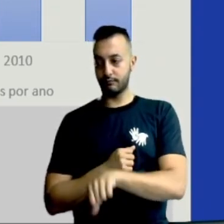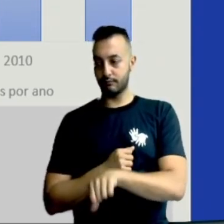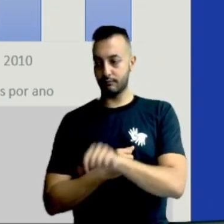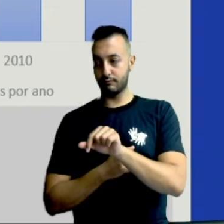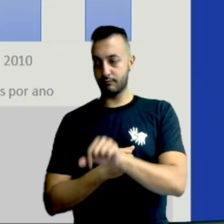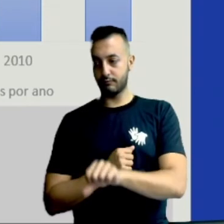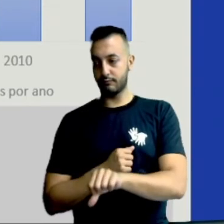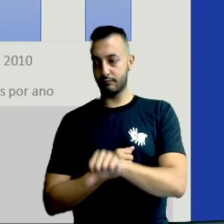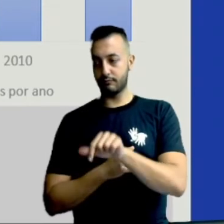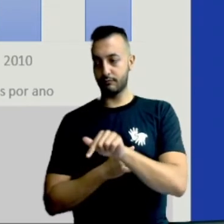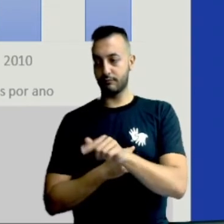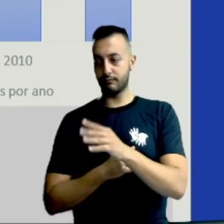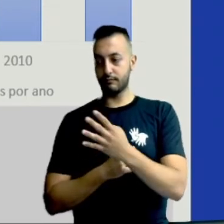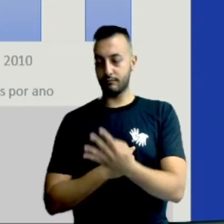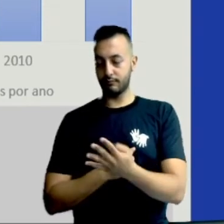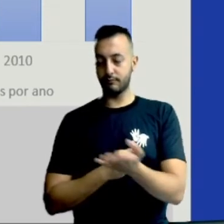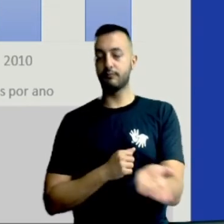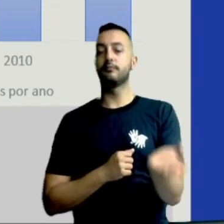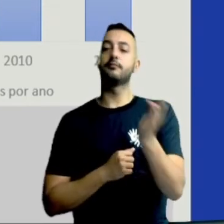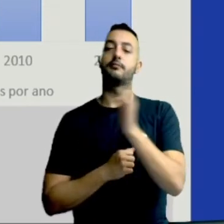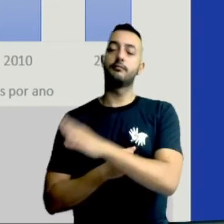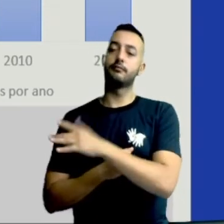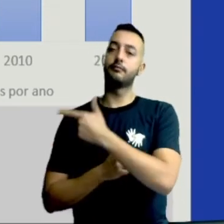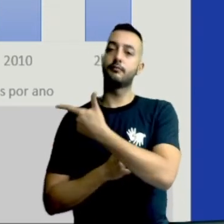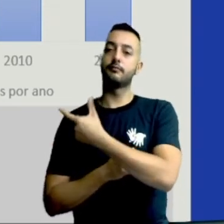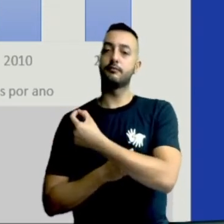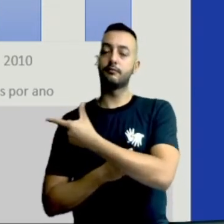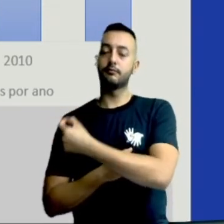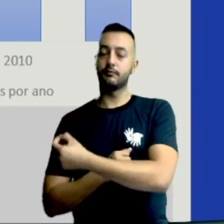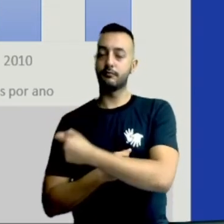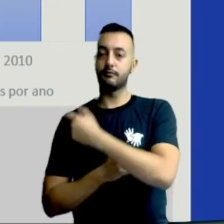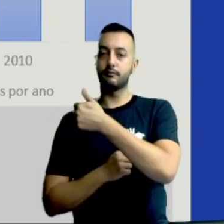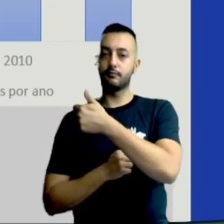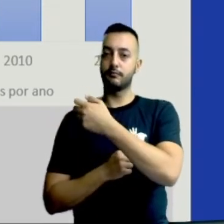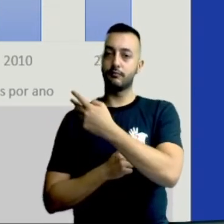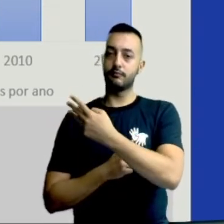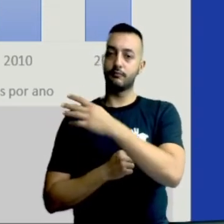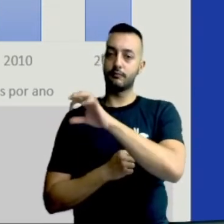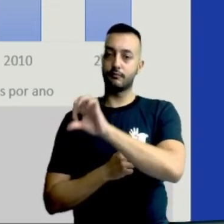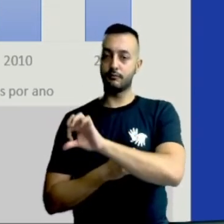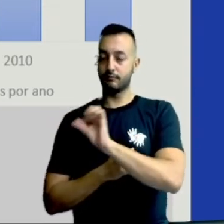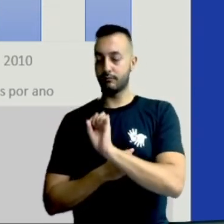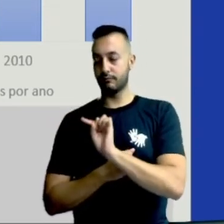129.974 habitantes. E em 2020,